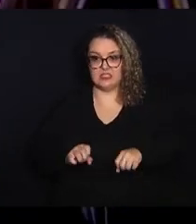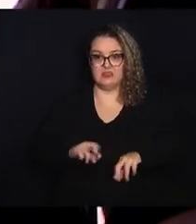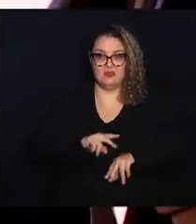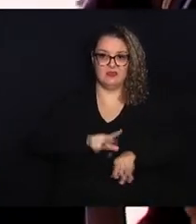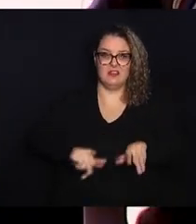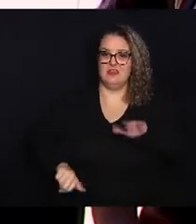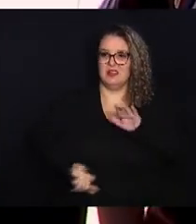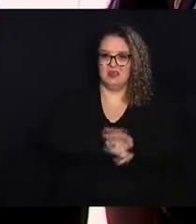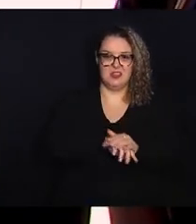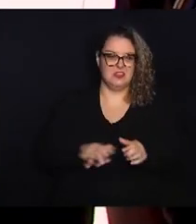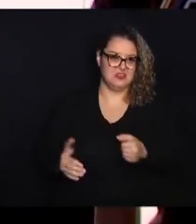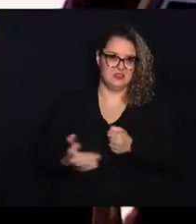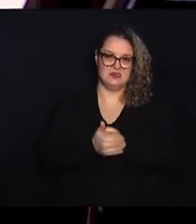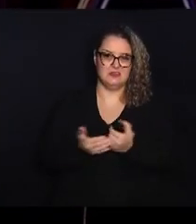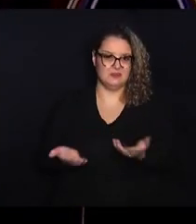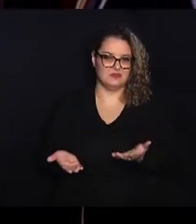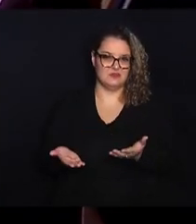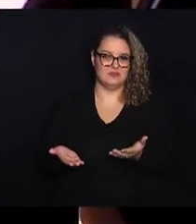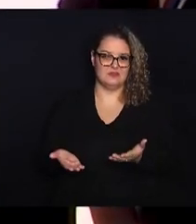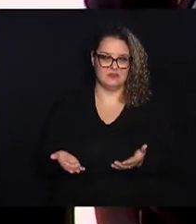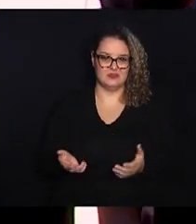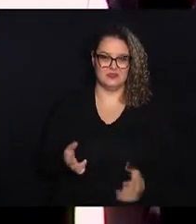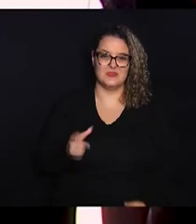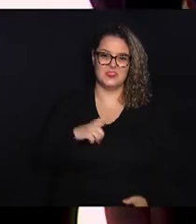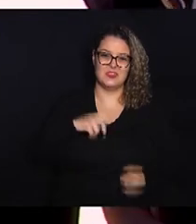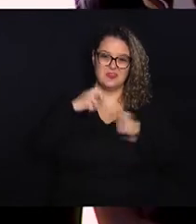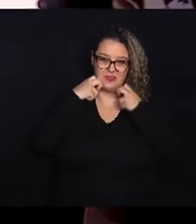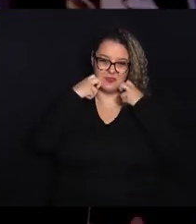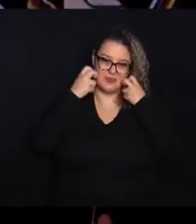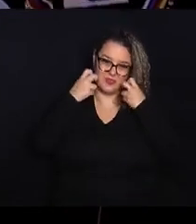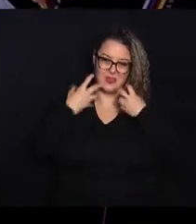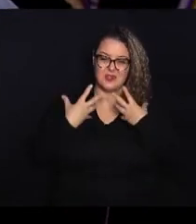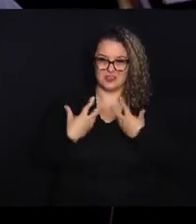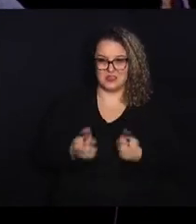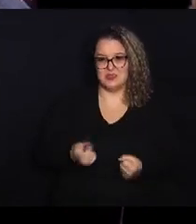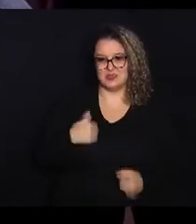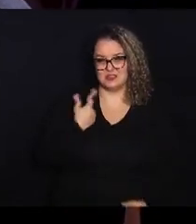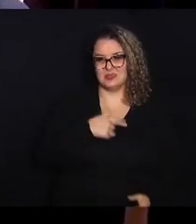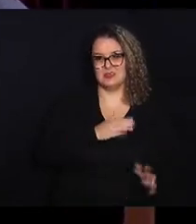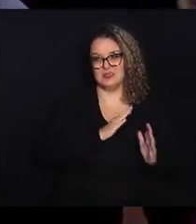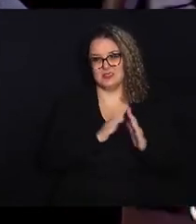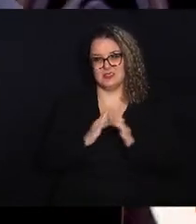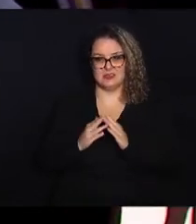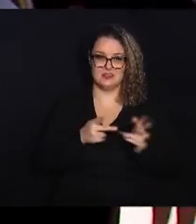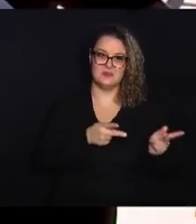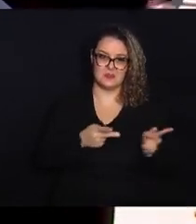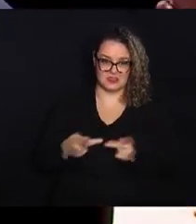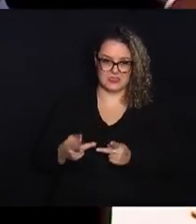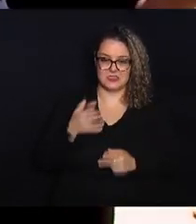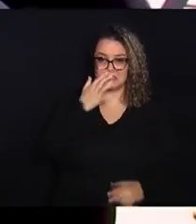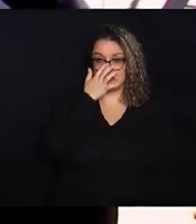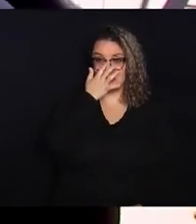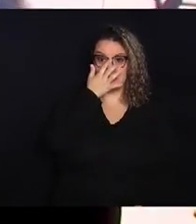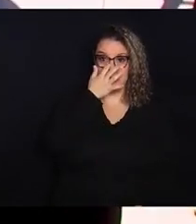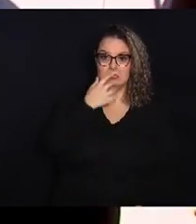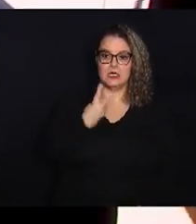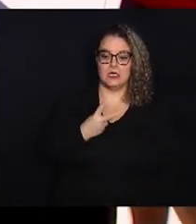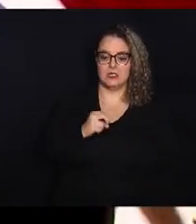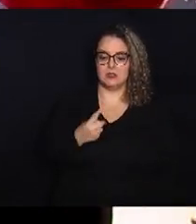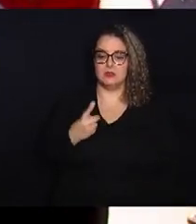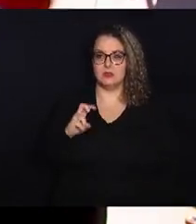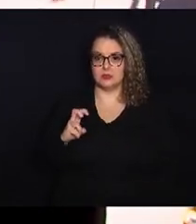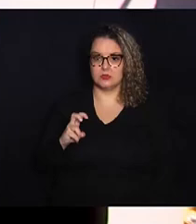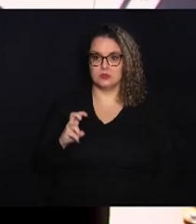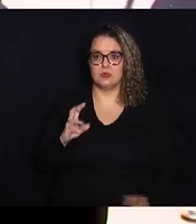se escondendo aqui, assim, dava até vergonha de receber nossas visitas. E aí em 2015 eu